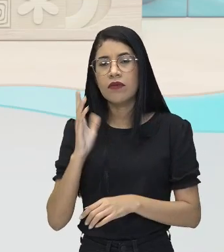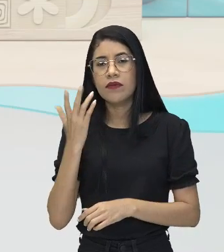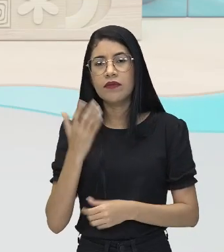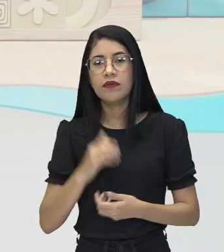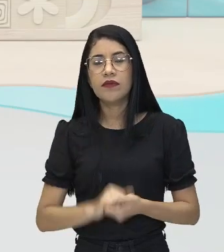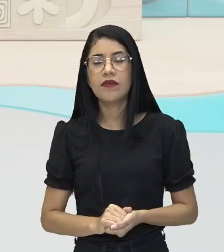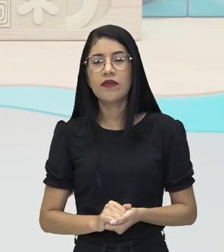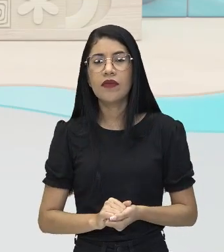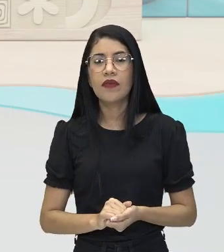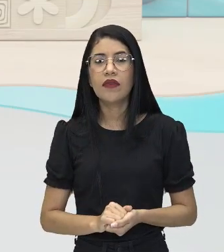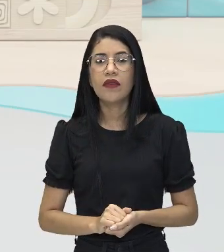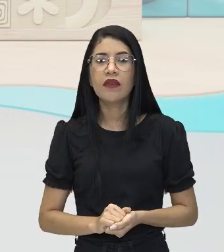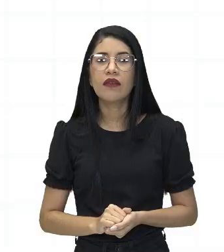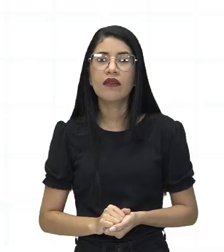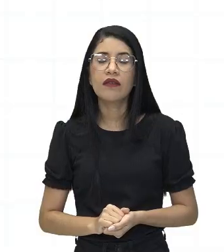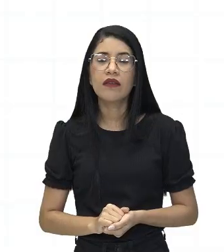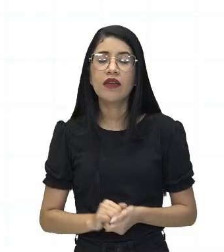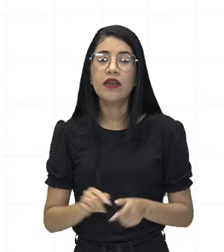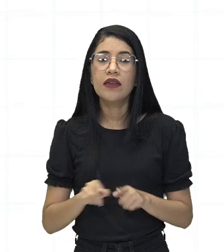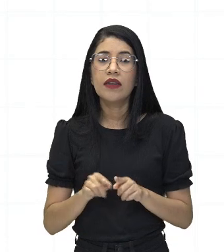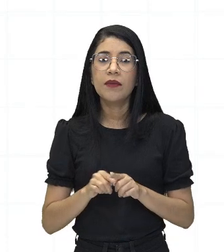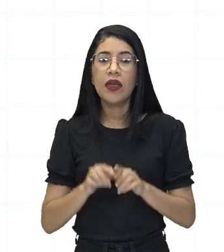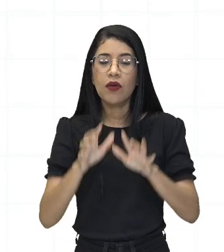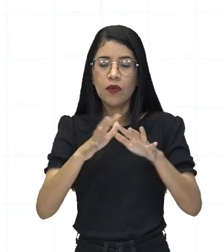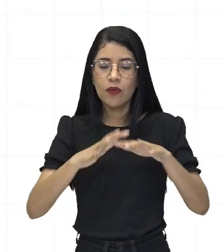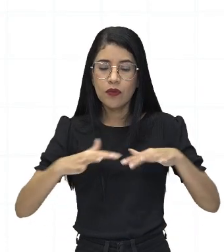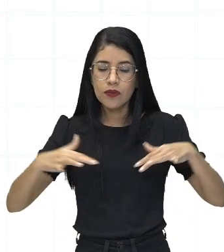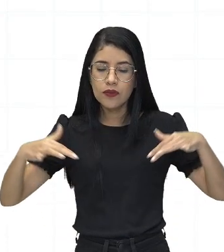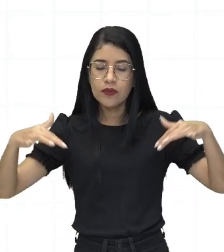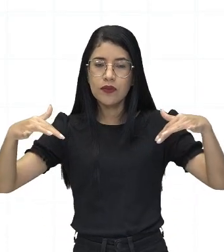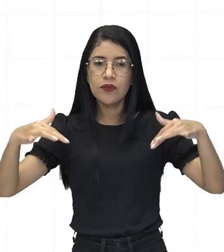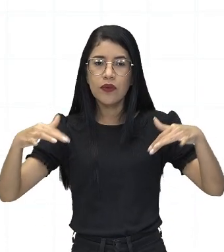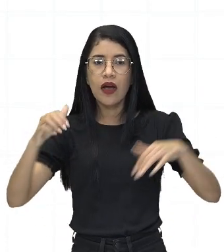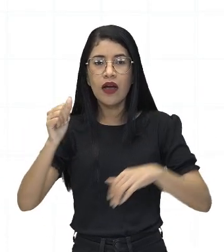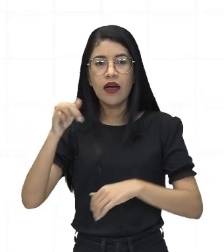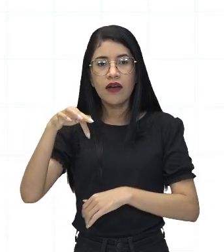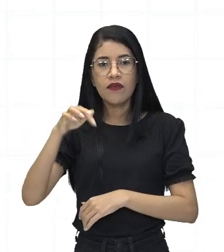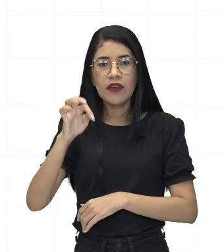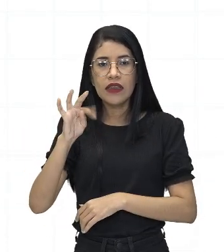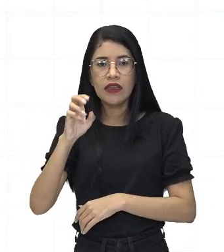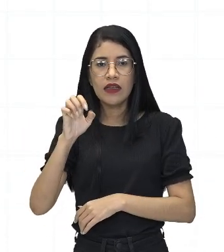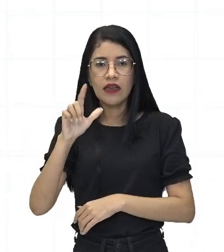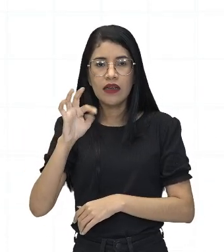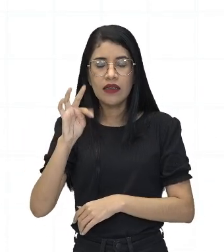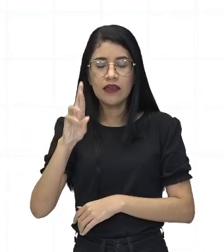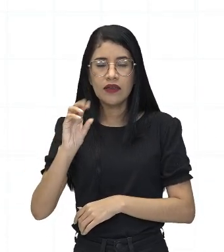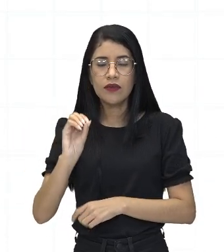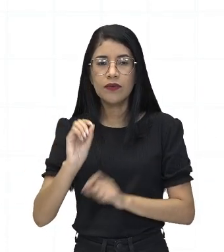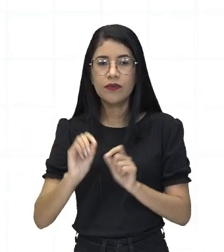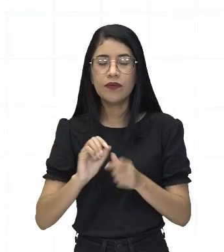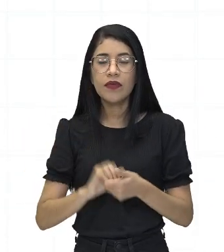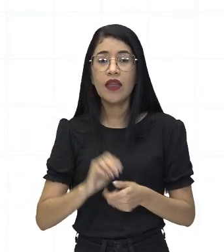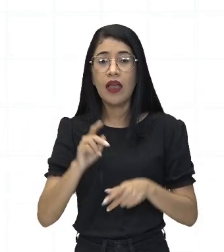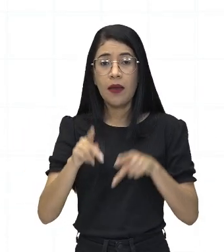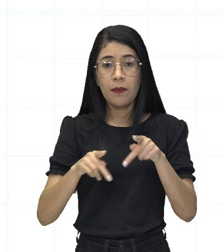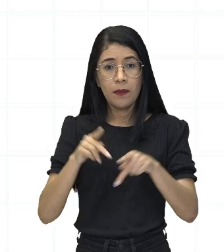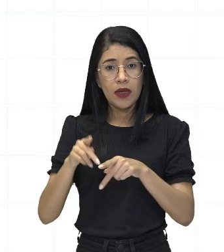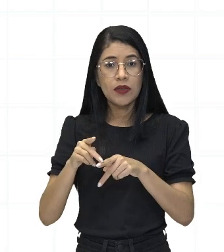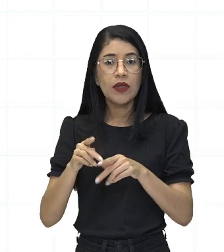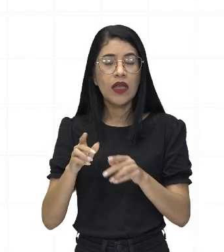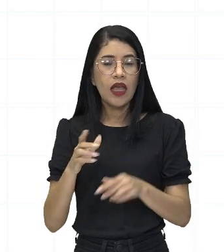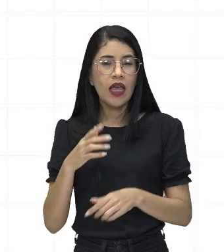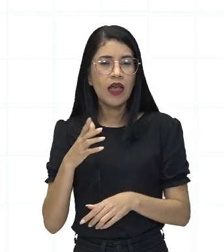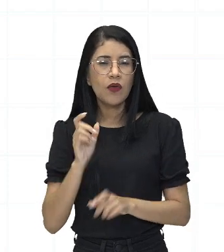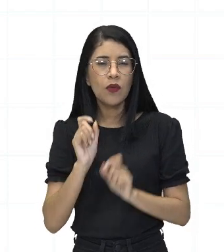vamos falar é sobre o anfiteatro romano. O anfiteatro, né, que é o povo romano, apreciava muito